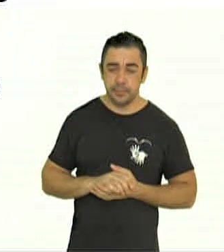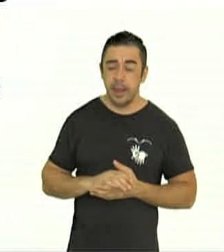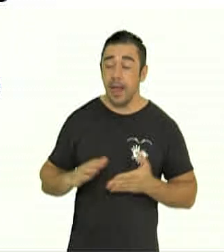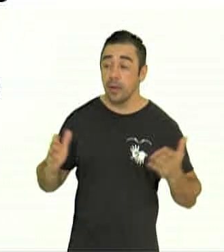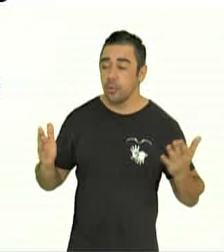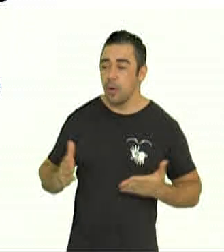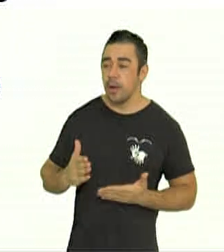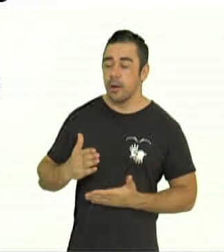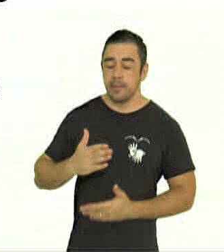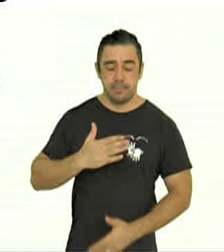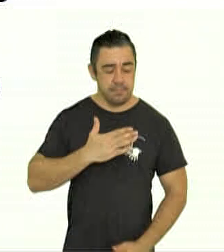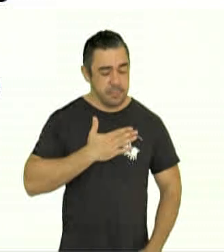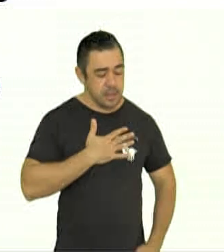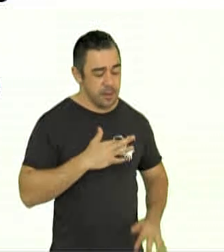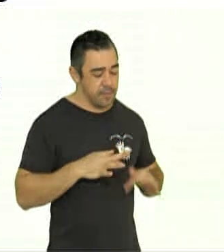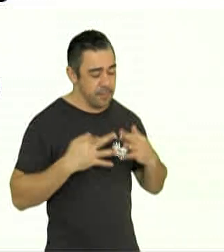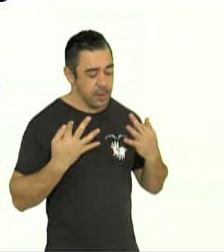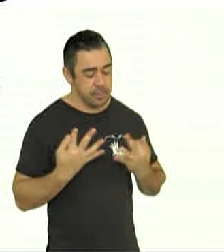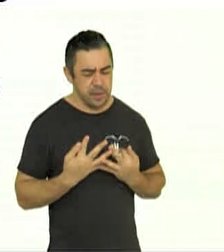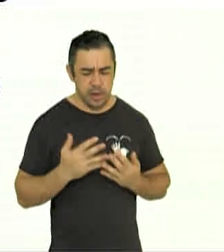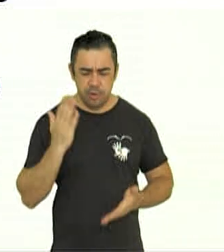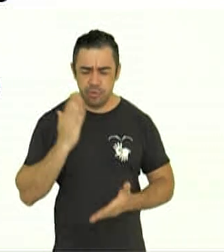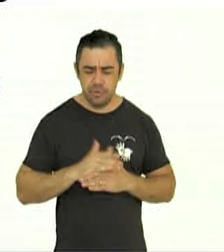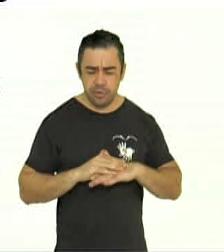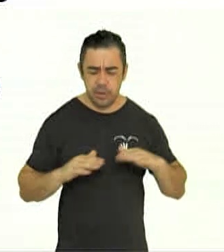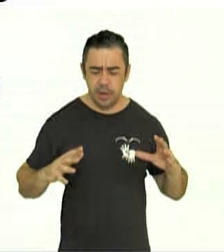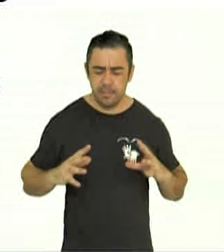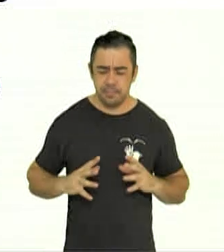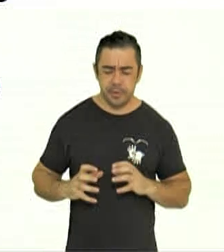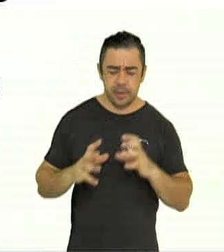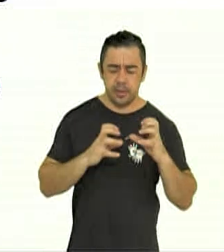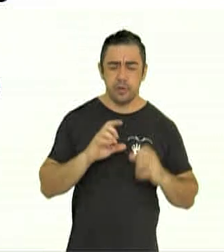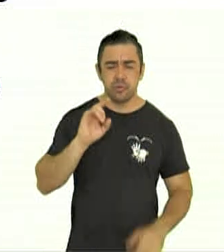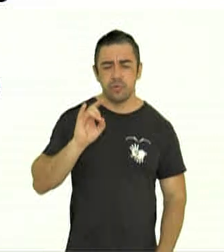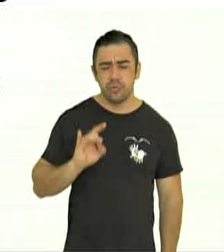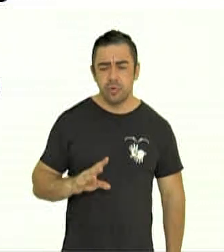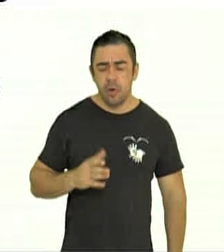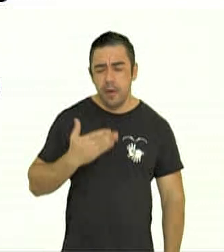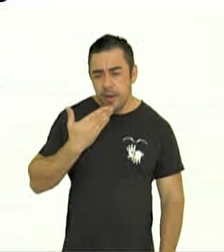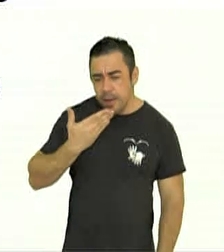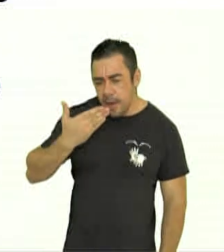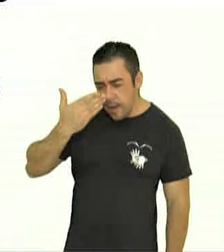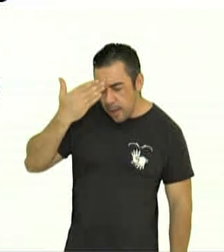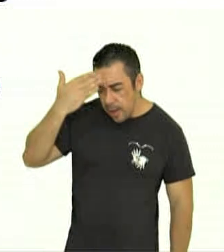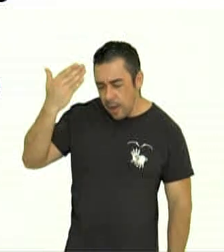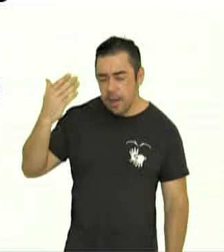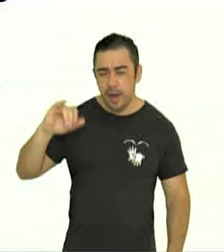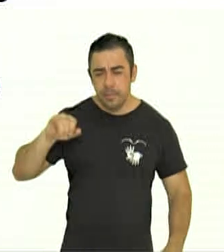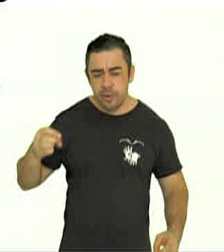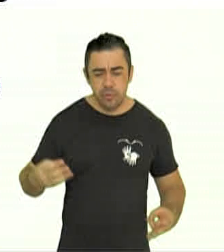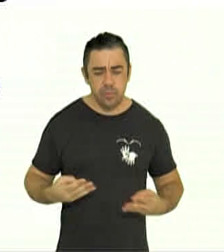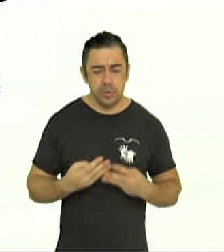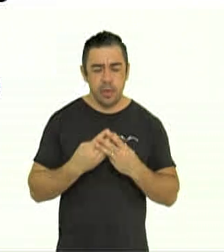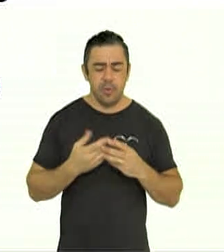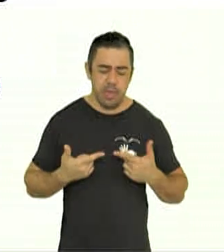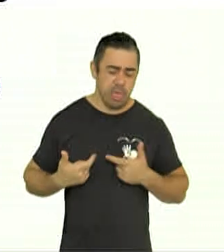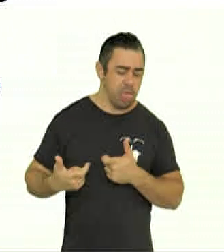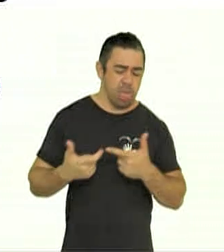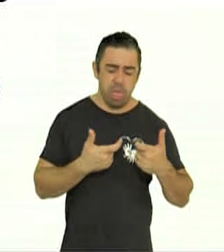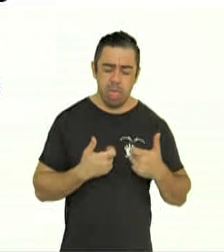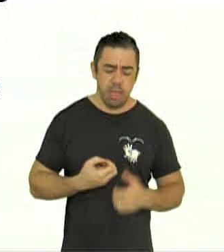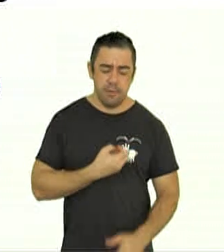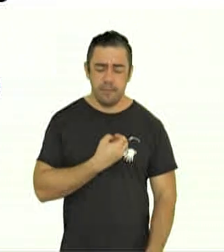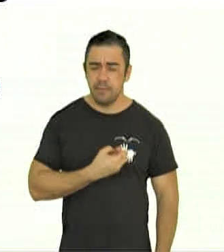mim, ele pensa. Chega de briga. Só árabes e judeus conseguem viver em guerra a vida inteira. E ele ri